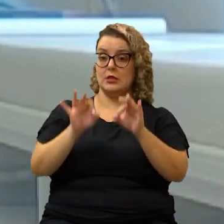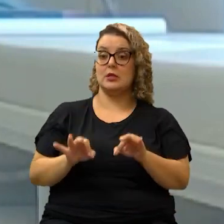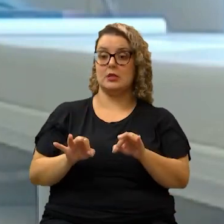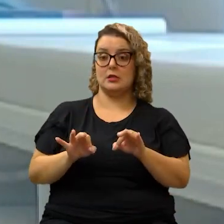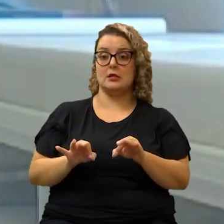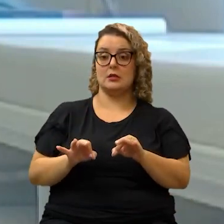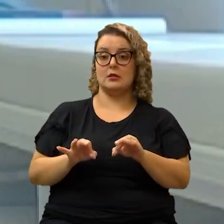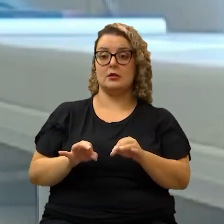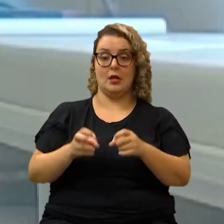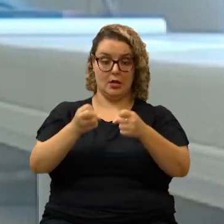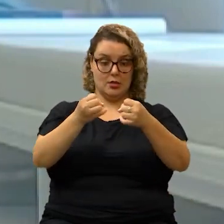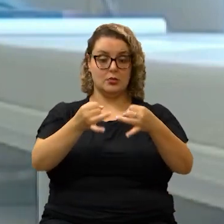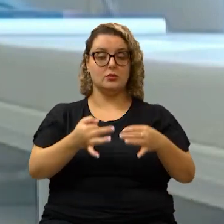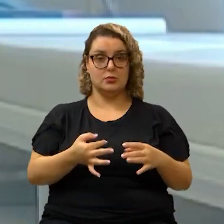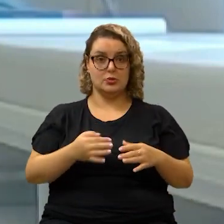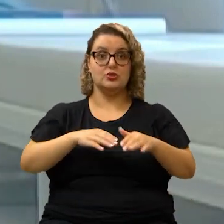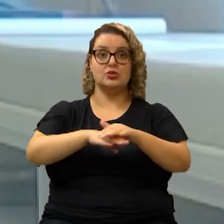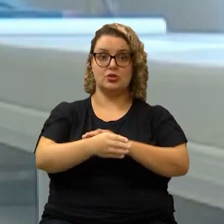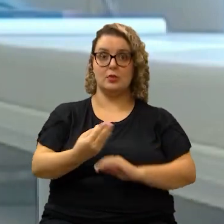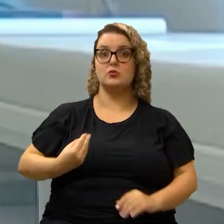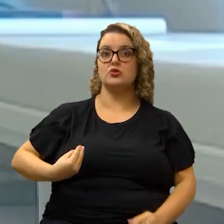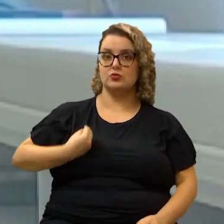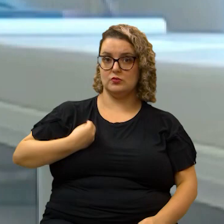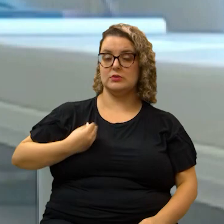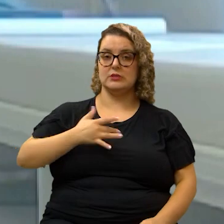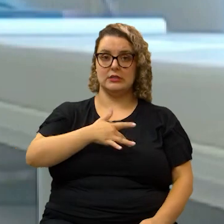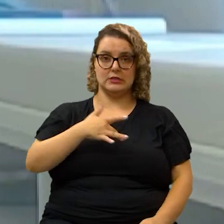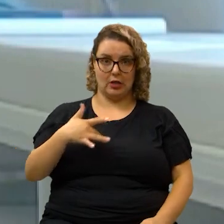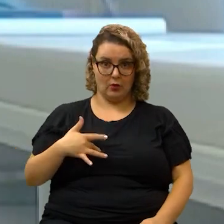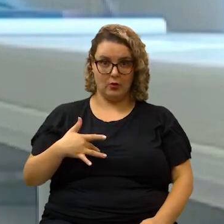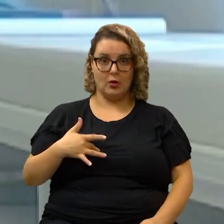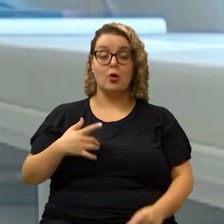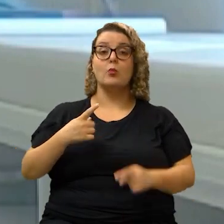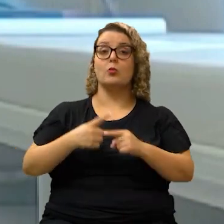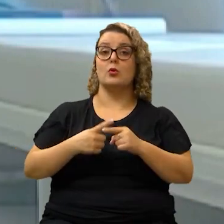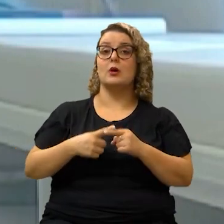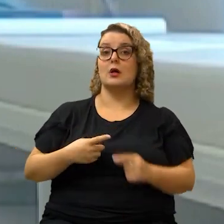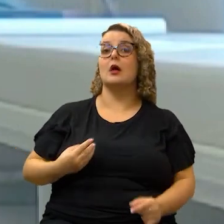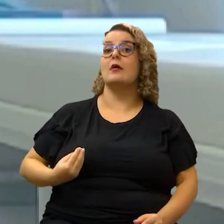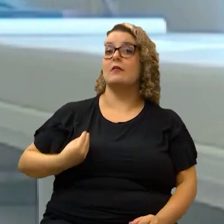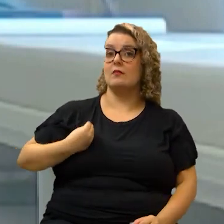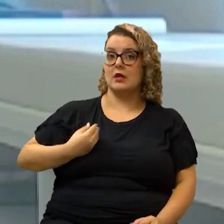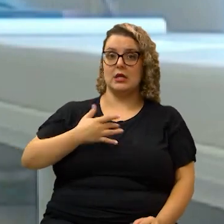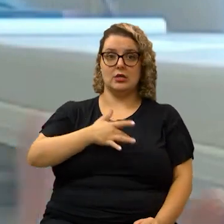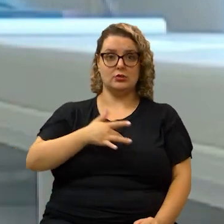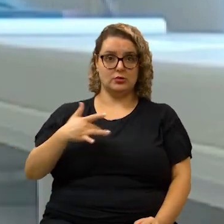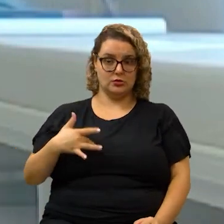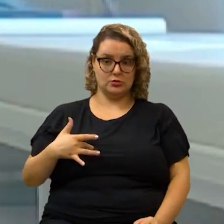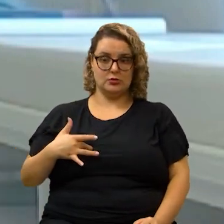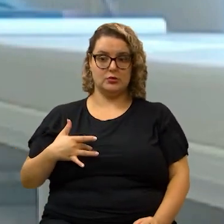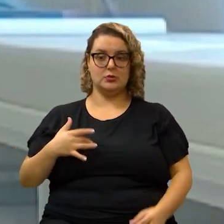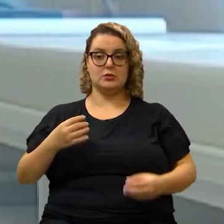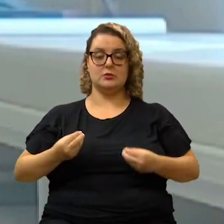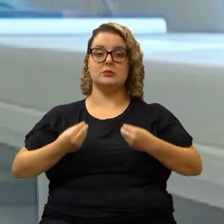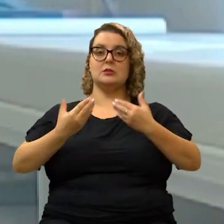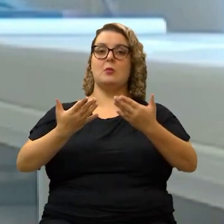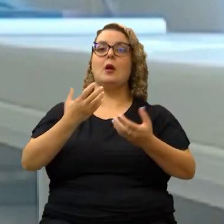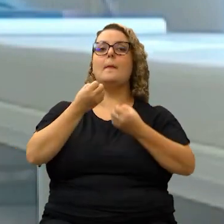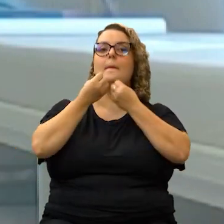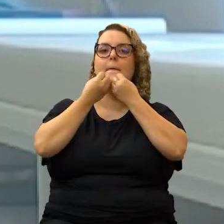de vida saudável, porque a vida saudável nos dá uma boa saúde. Essa é a janela